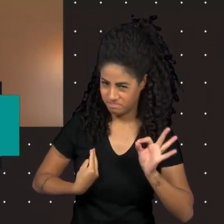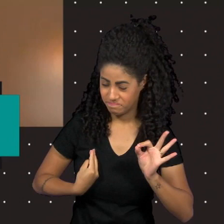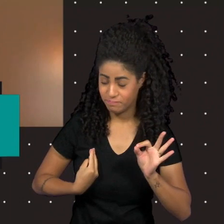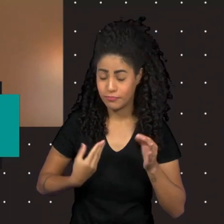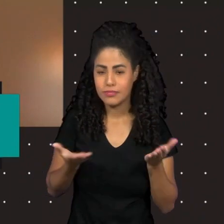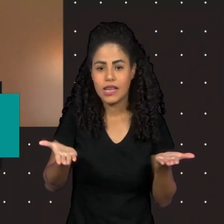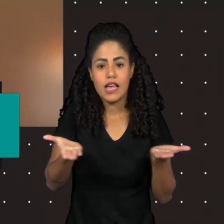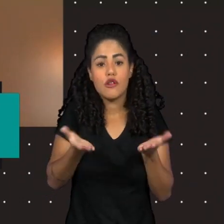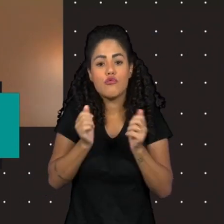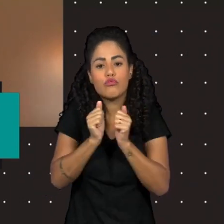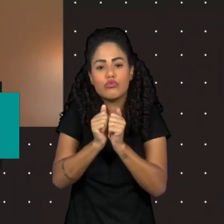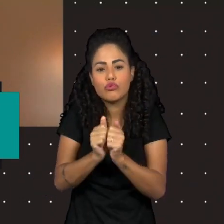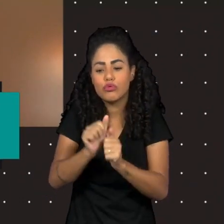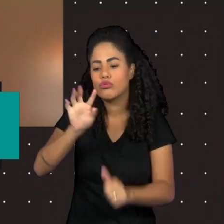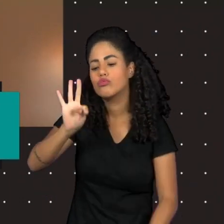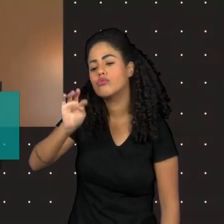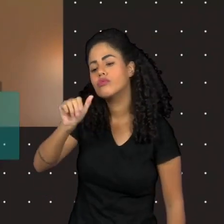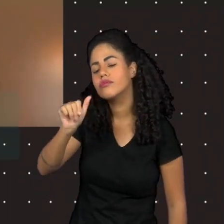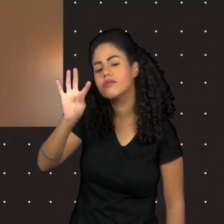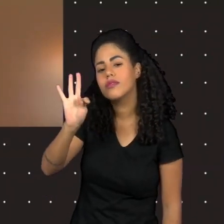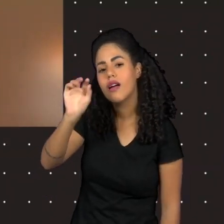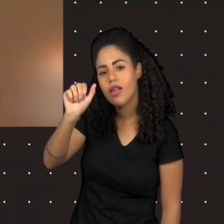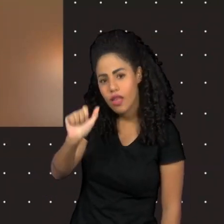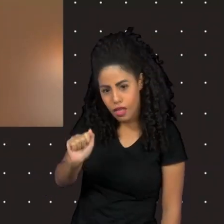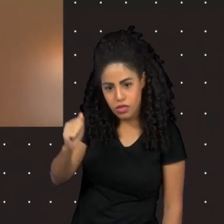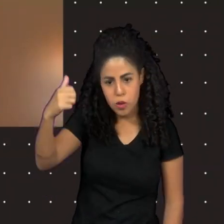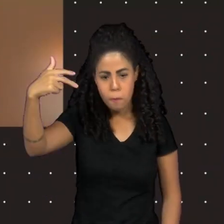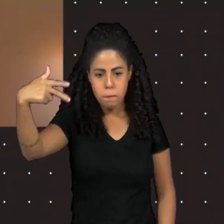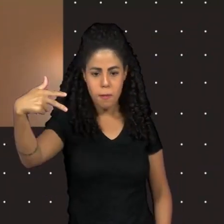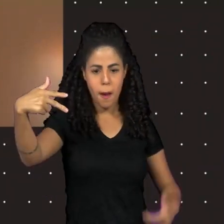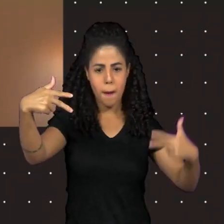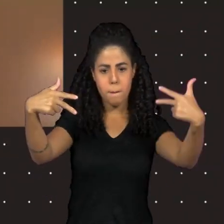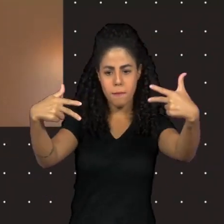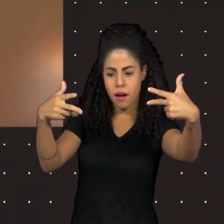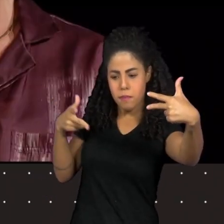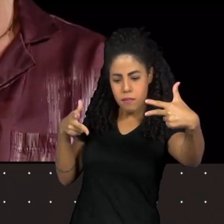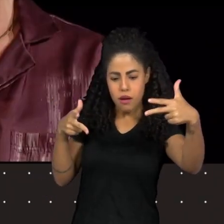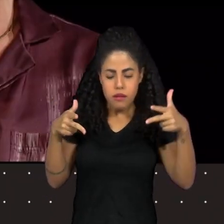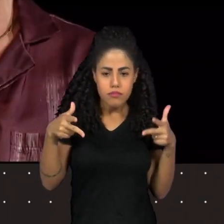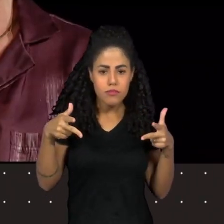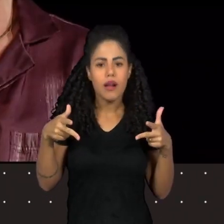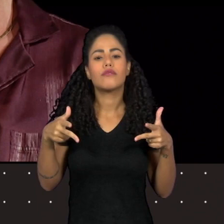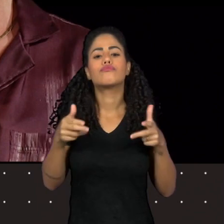Eu tive com a Tata um encontro no set que eu tive raramente com